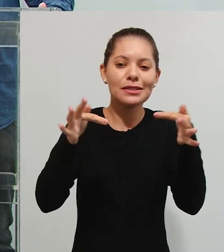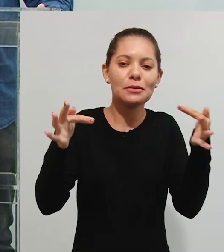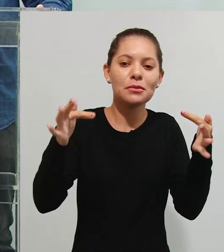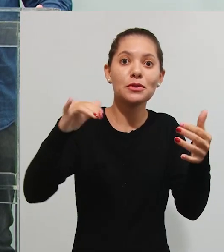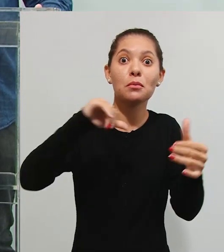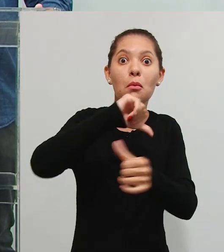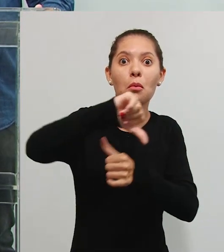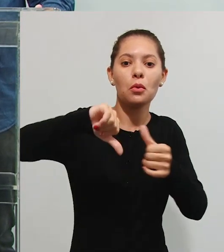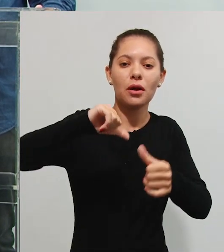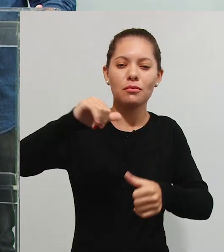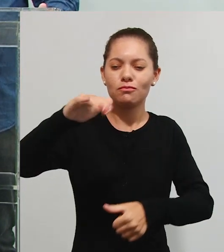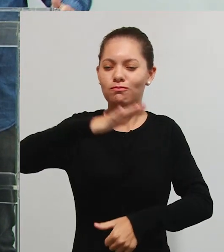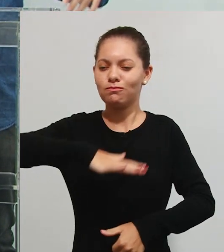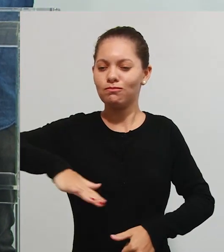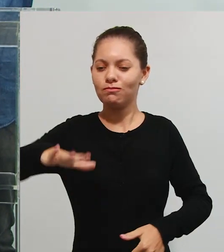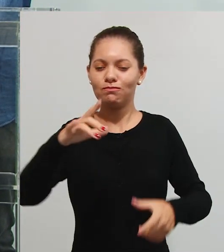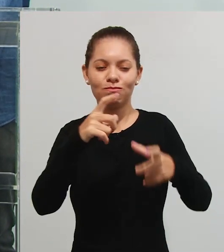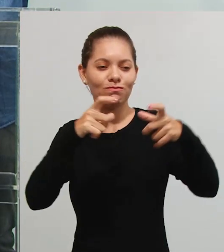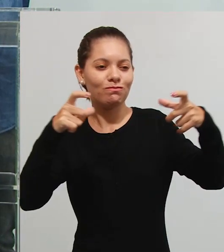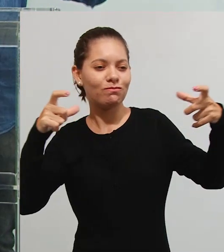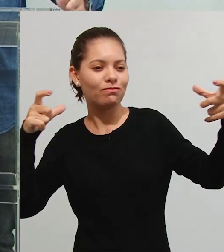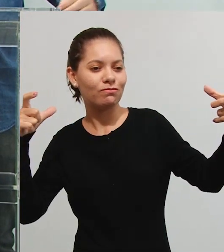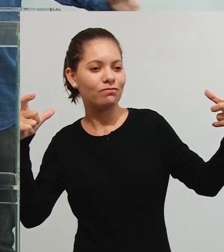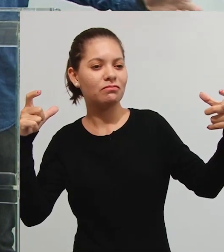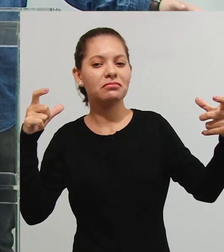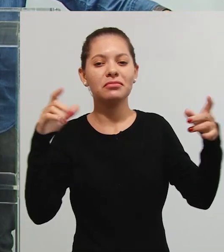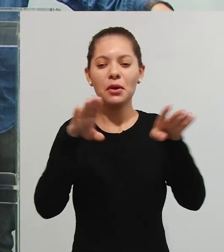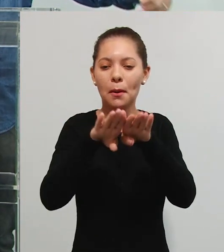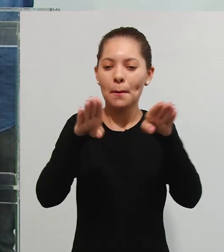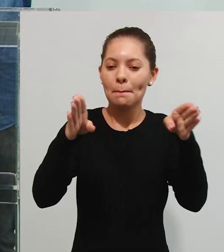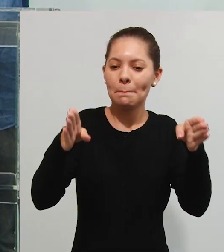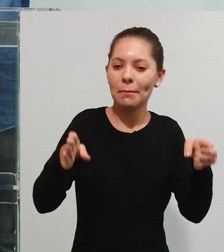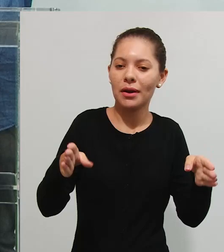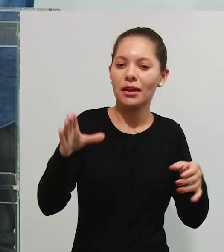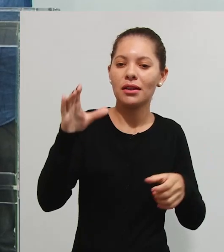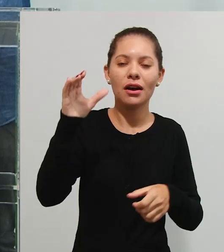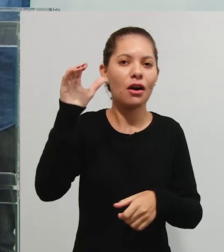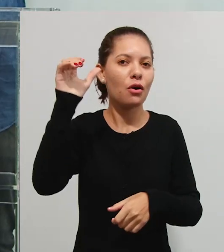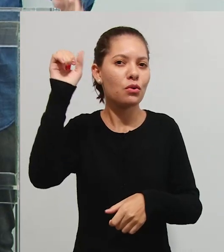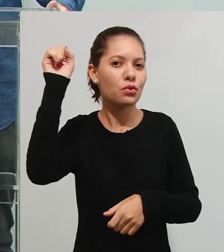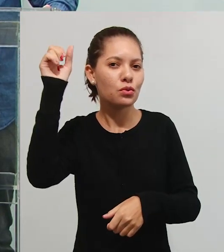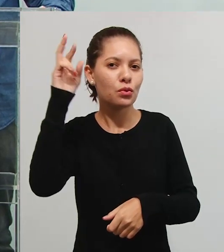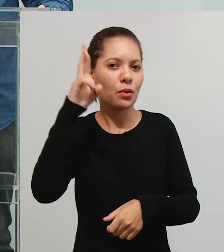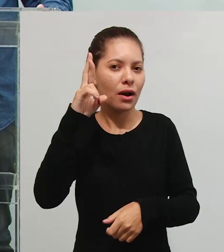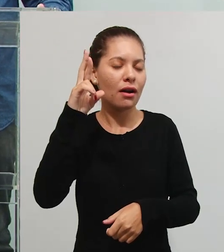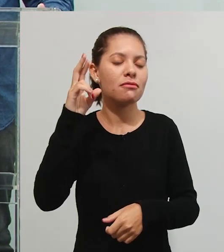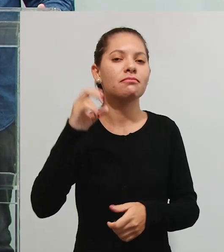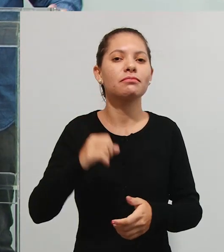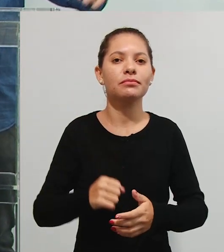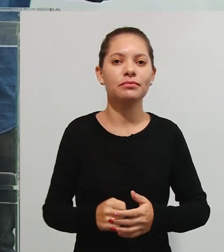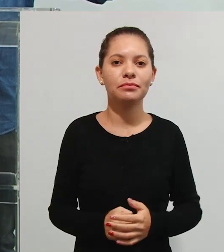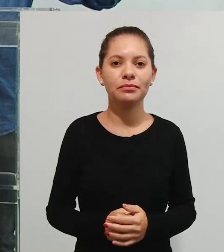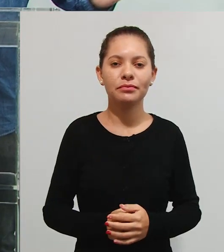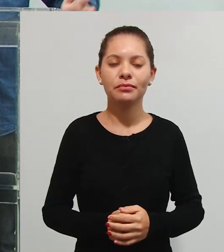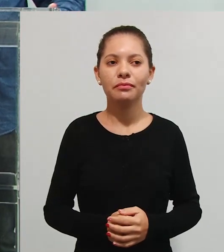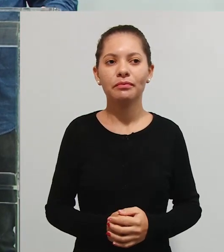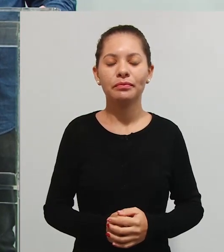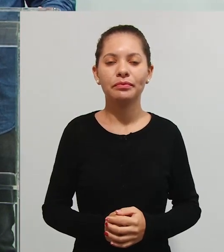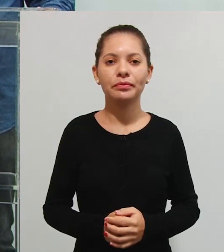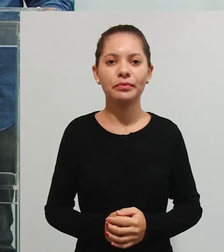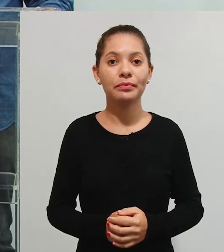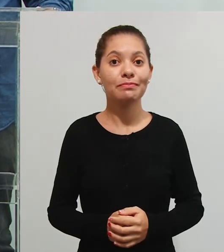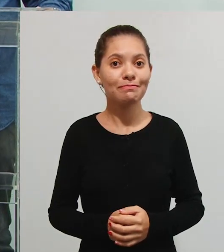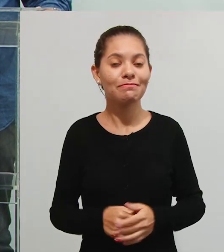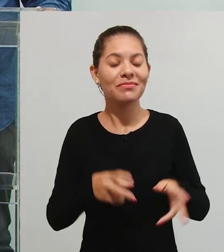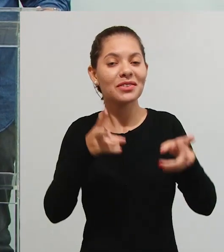em um espaço, em um ambiente com mesas, cadeiras, um ambiente climatizado, não é mesmo? Totalmente